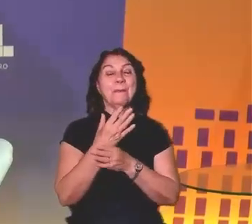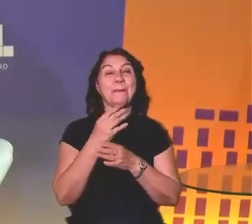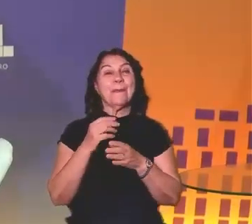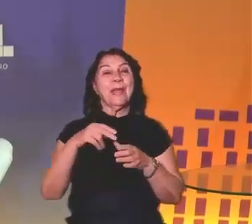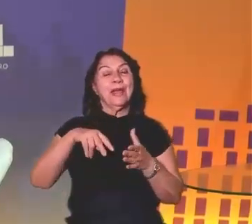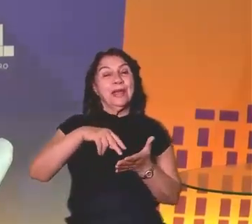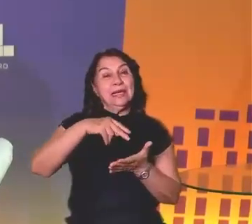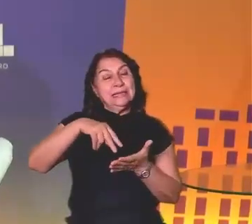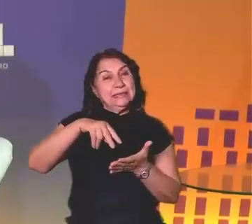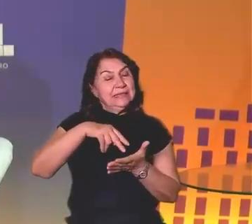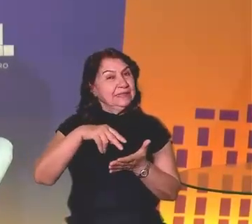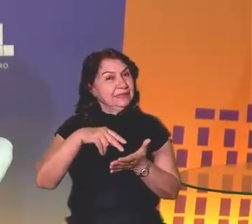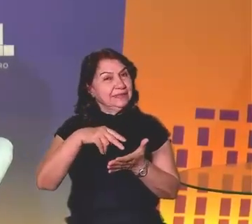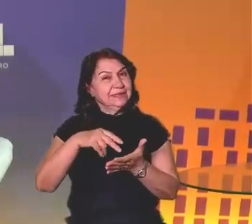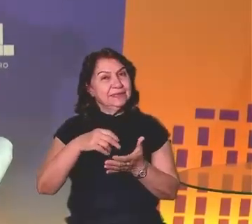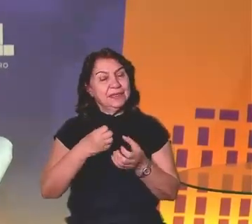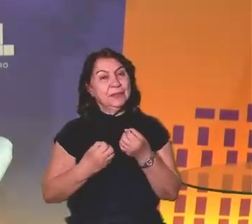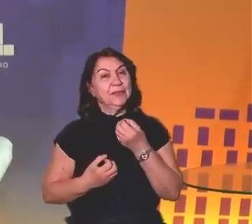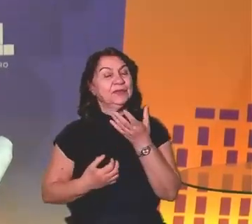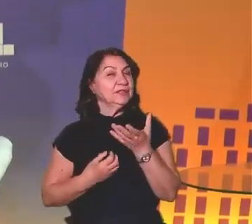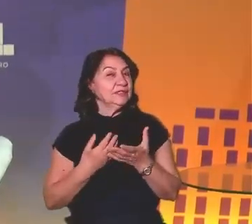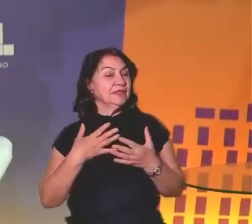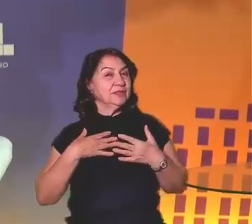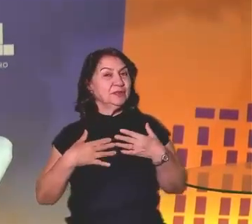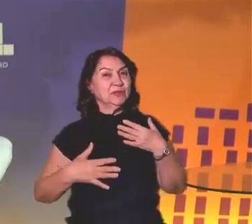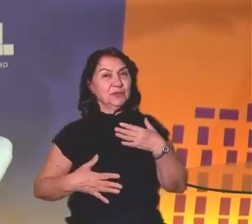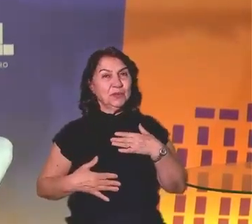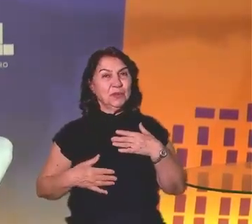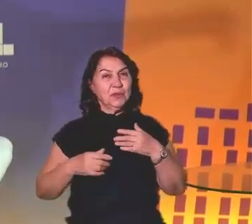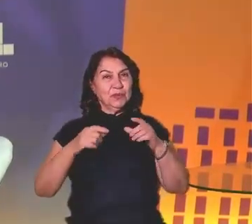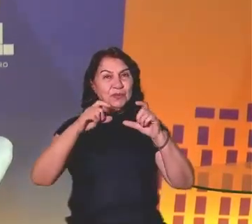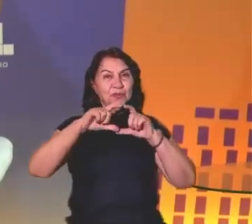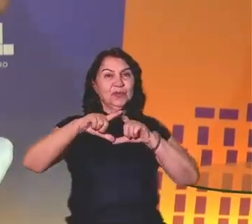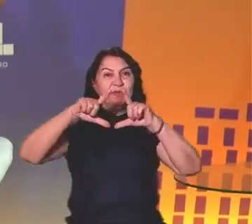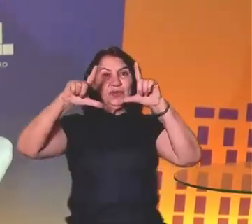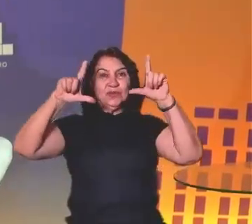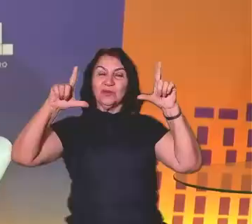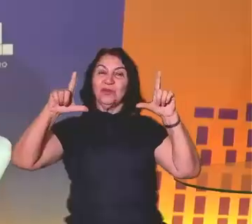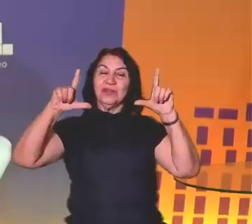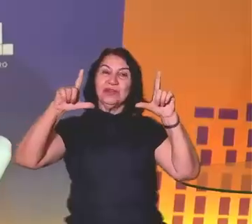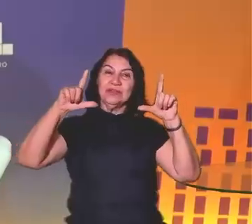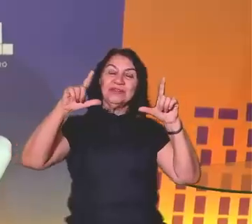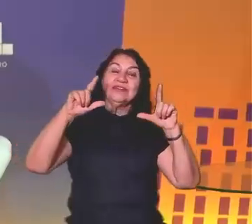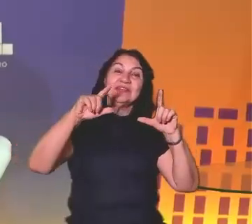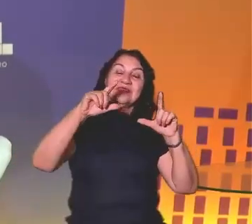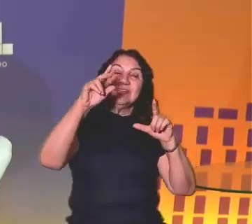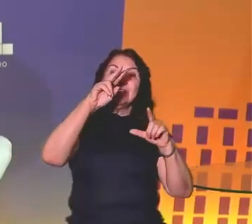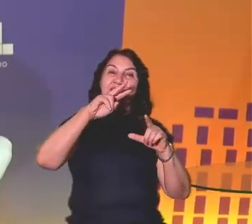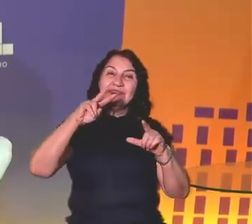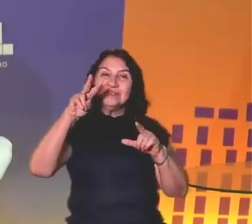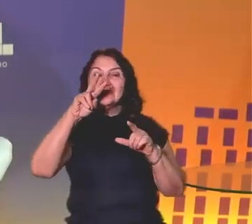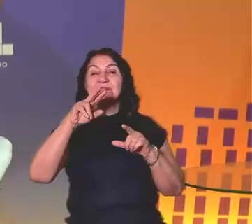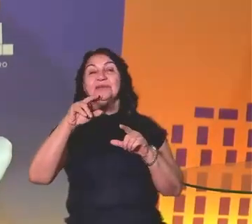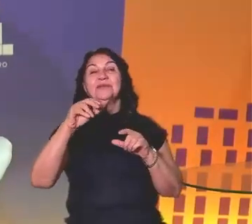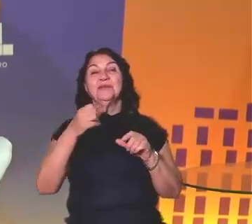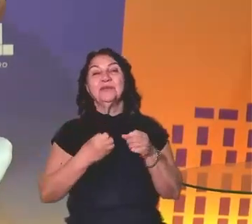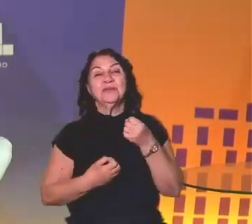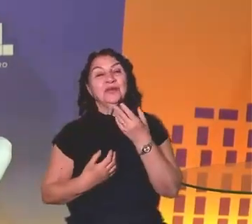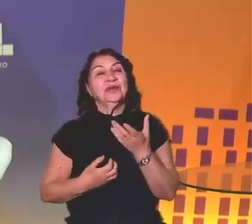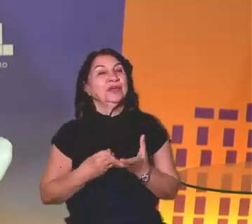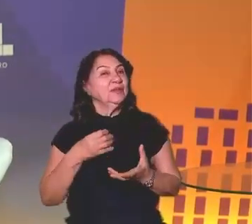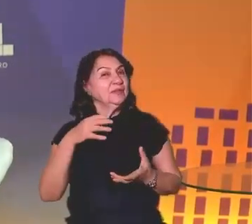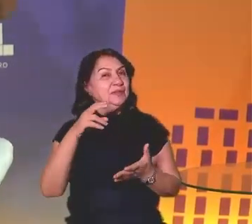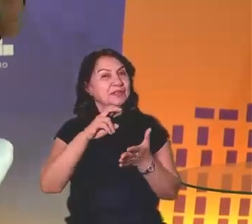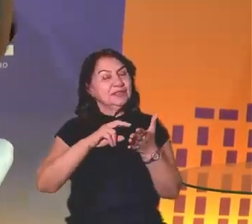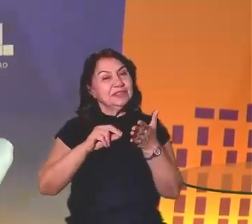a dança é uma poesia corporal, um quadro é uma poesia visual, o rap é uma poesia que tem a escrita, que tem o poema, o Pitt